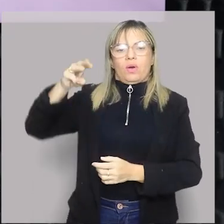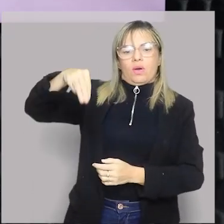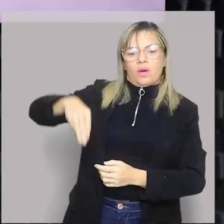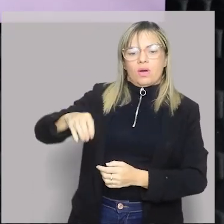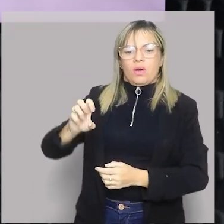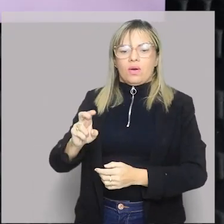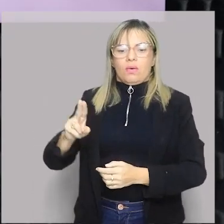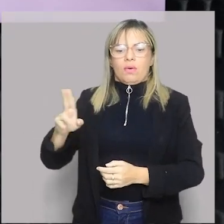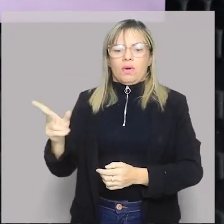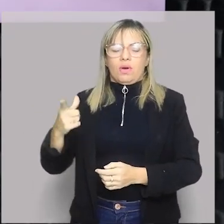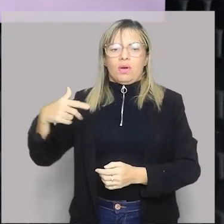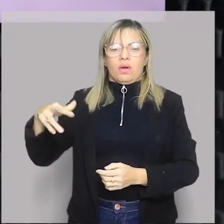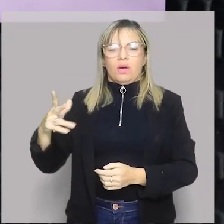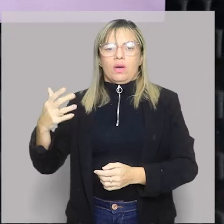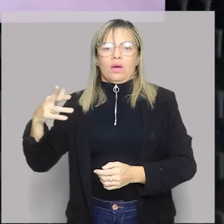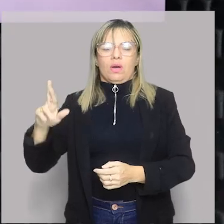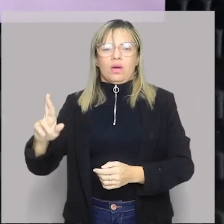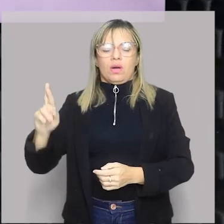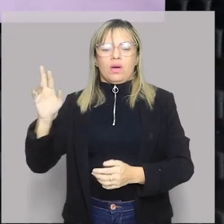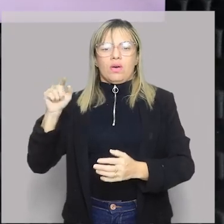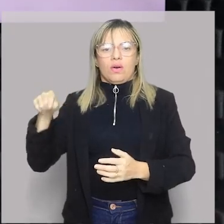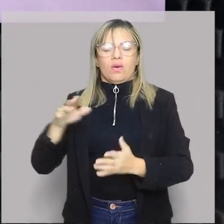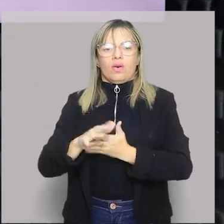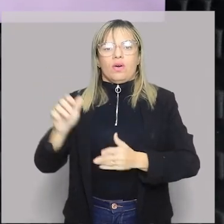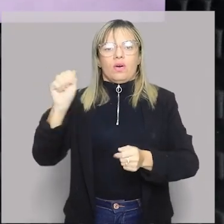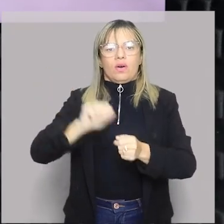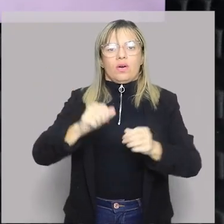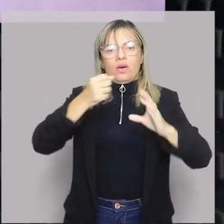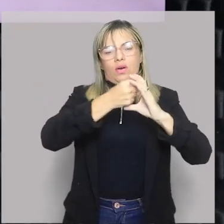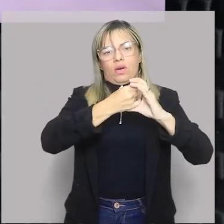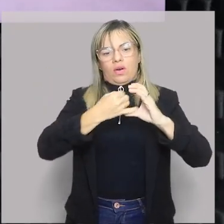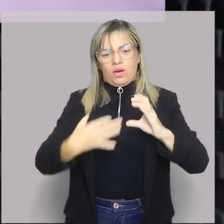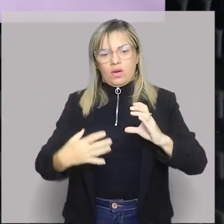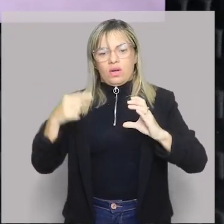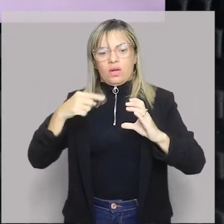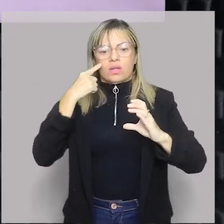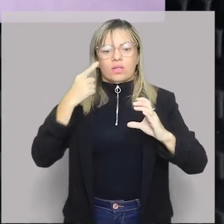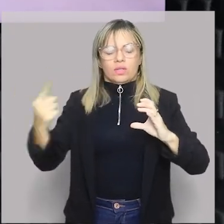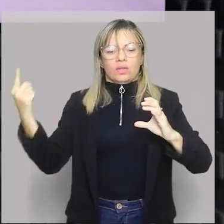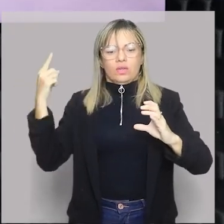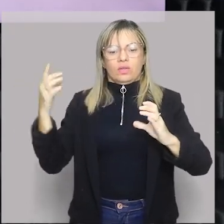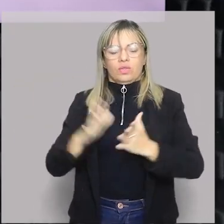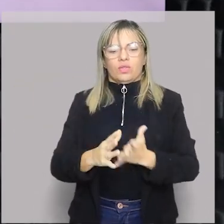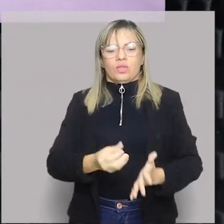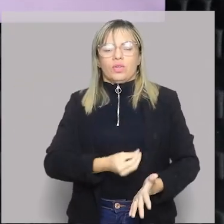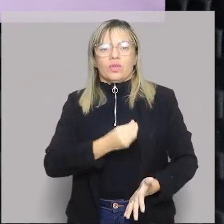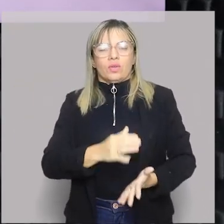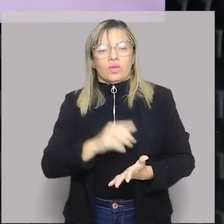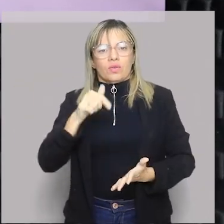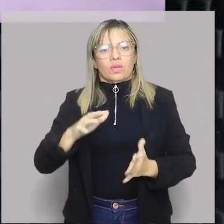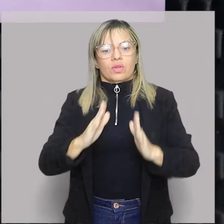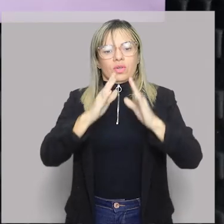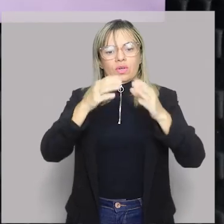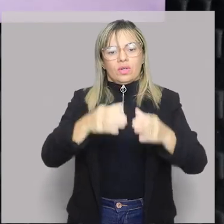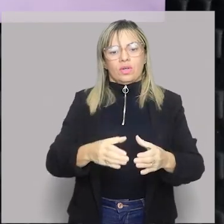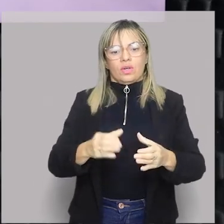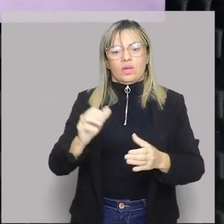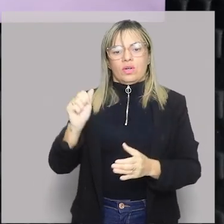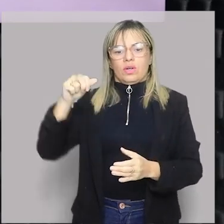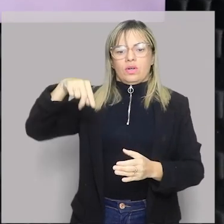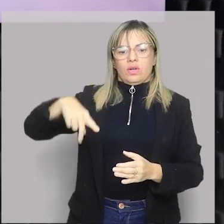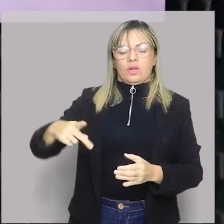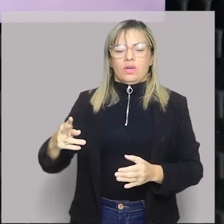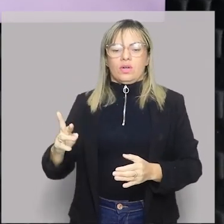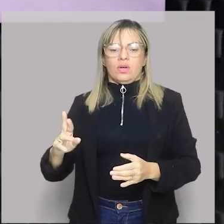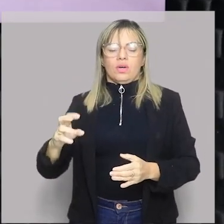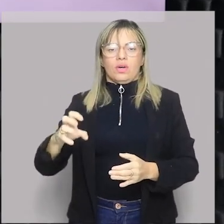meu lugar, ele vai fazer a caracterização do lugar do André, certo? Então, vão aparecer imagens do André no seu